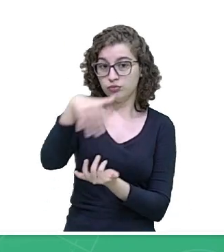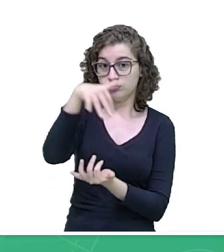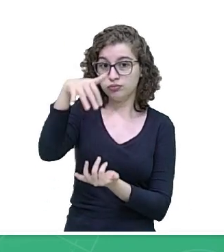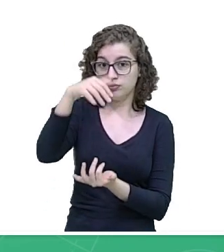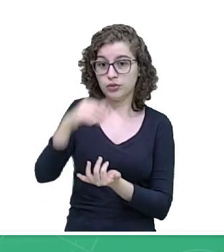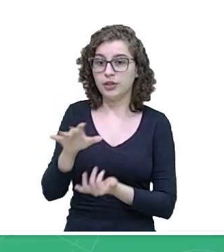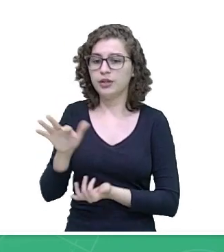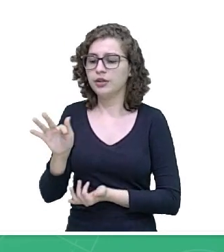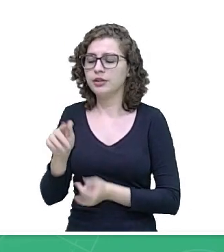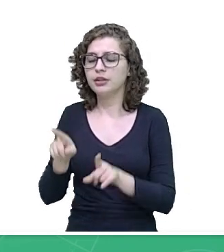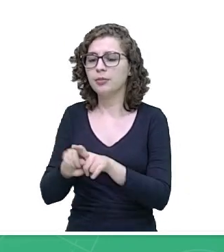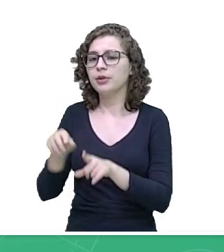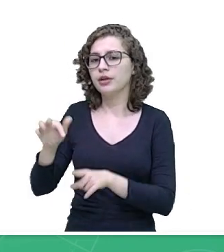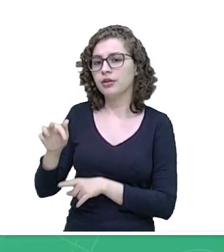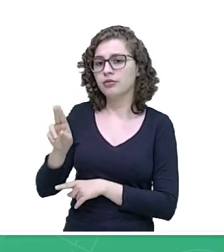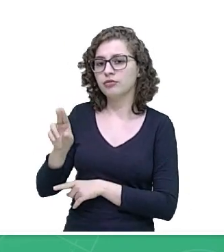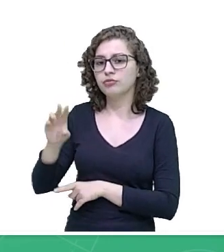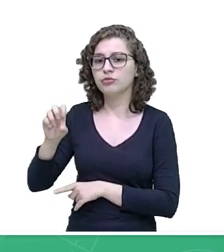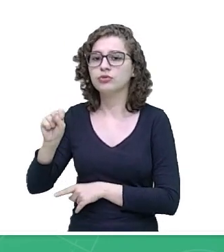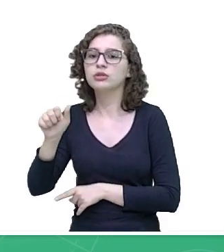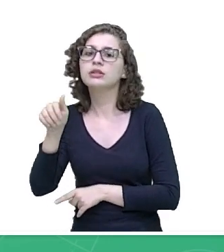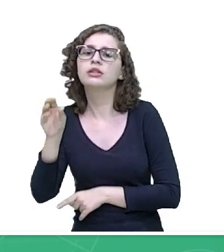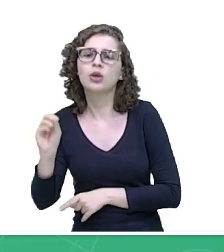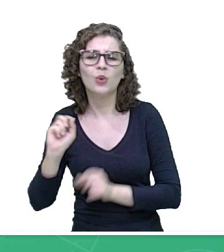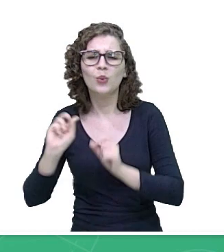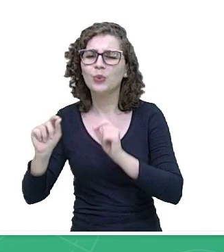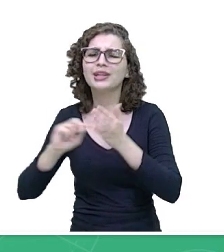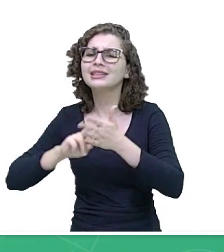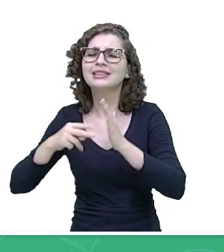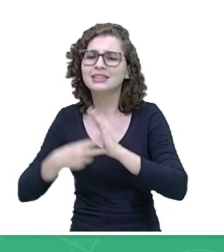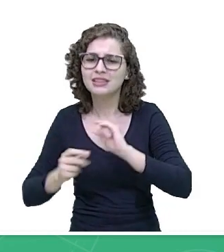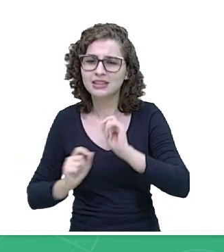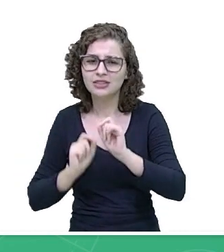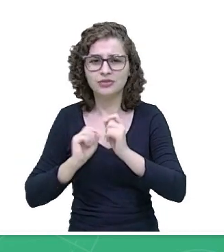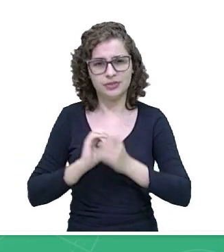fusão, ele está falando exatamente de quê? O que é